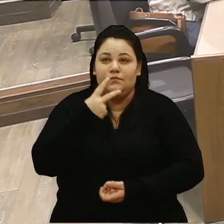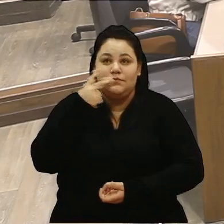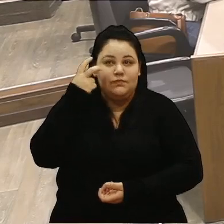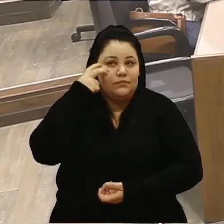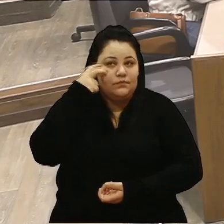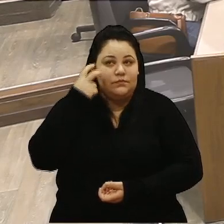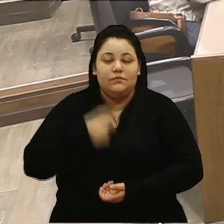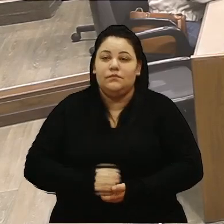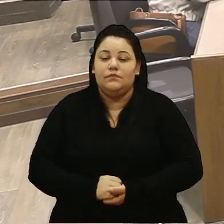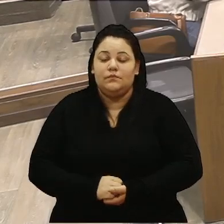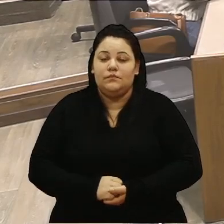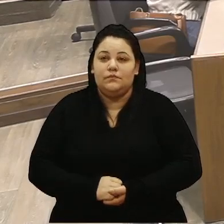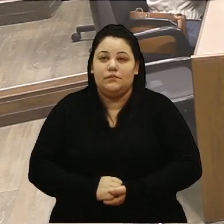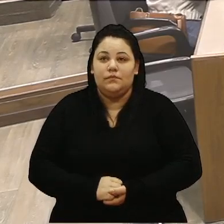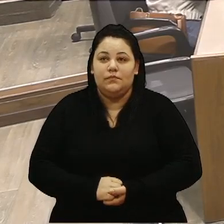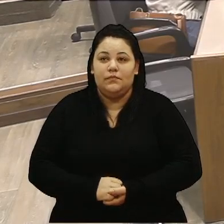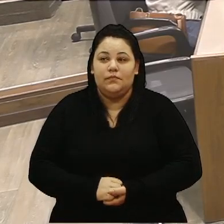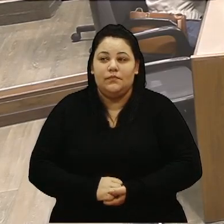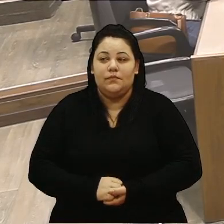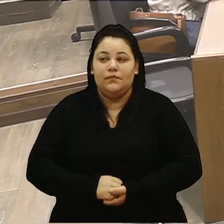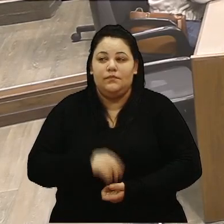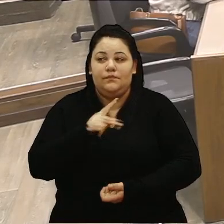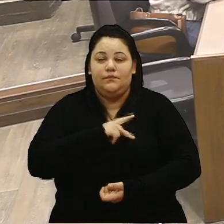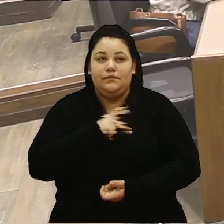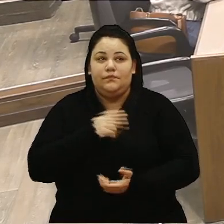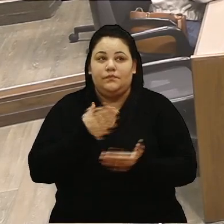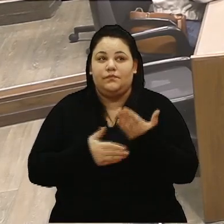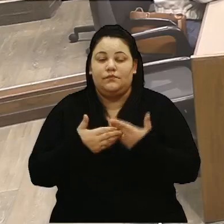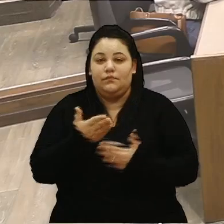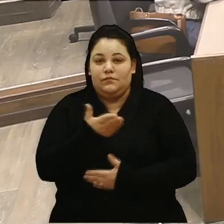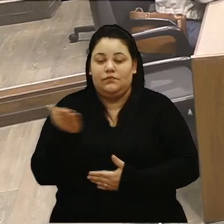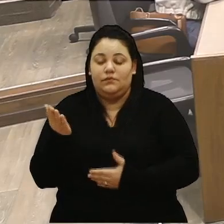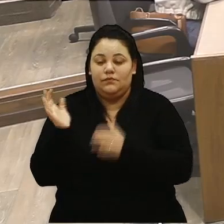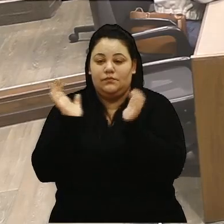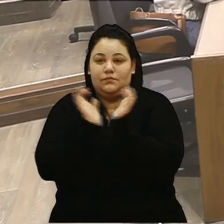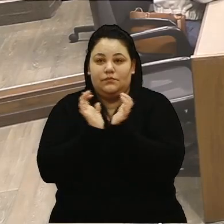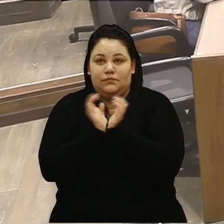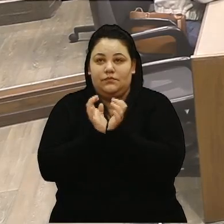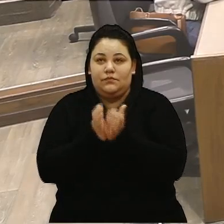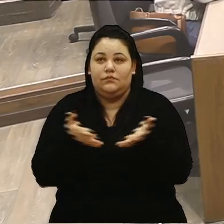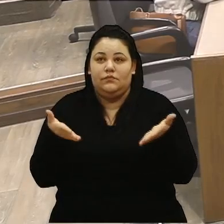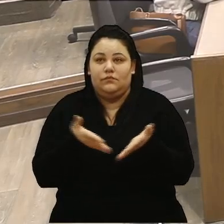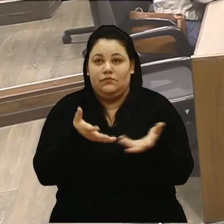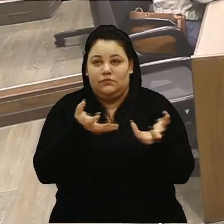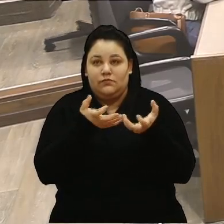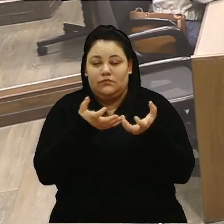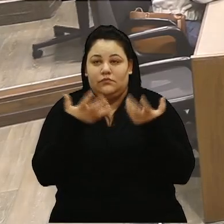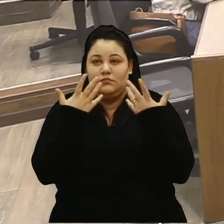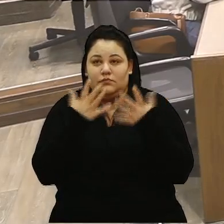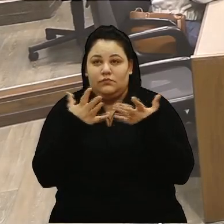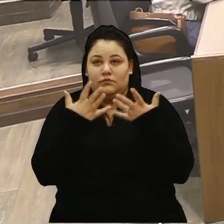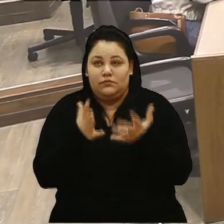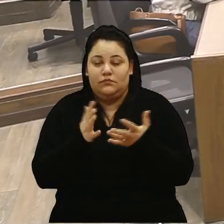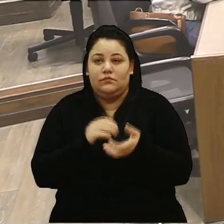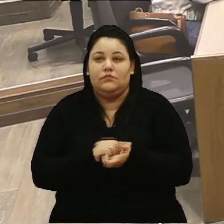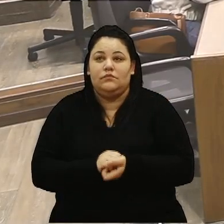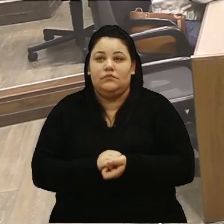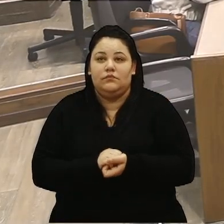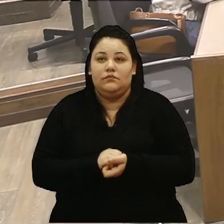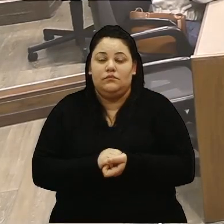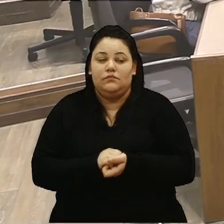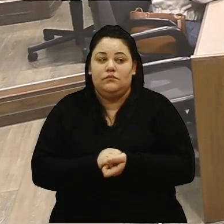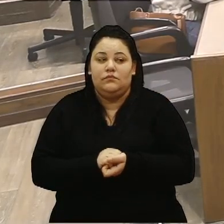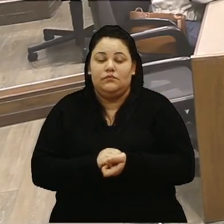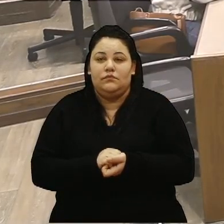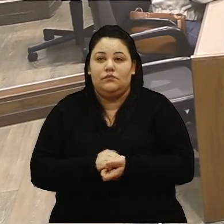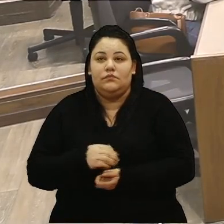Fantinel. Senhor presidente, nobres pares, hoje eu quero felicitar aqui, dar os parabéns, né, ao